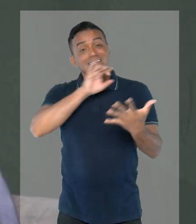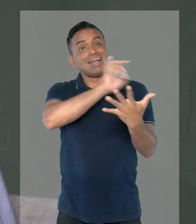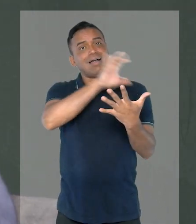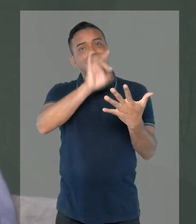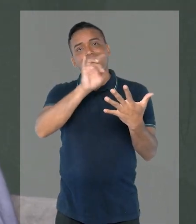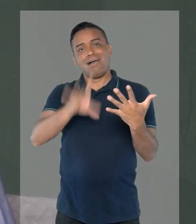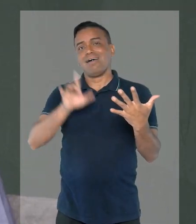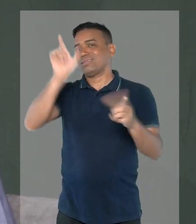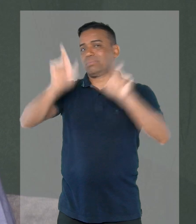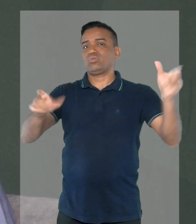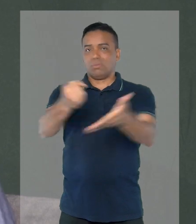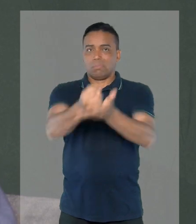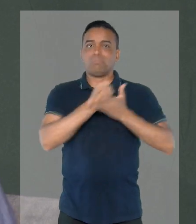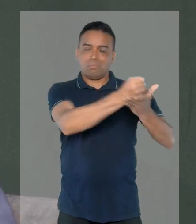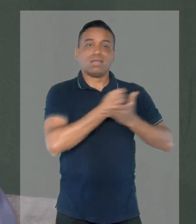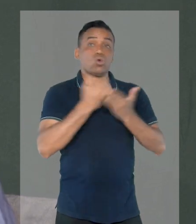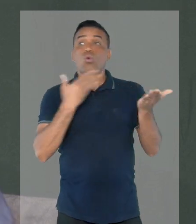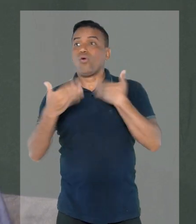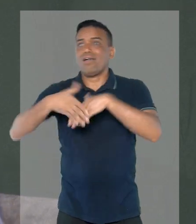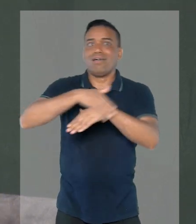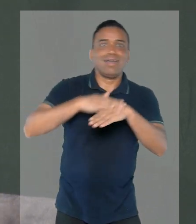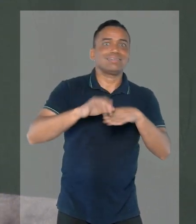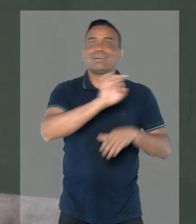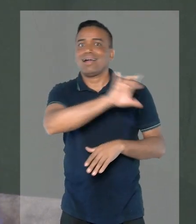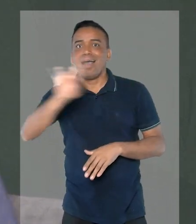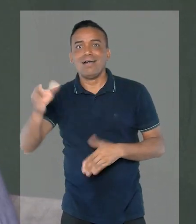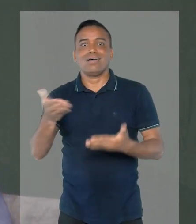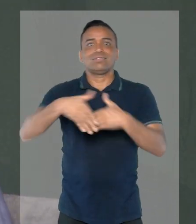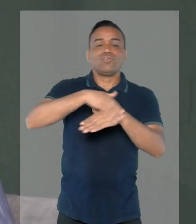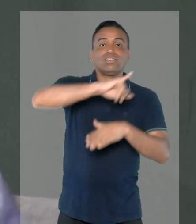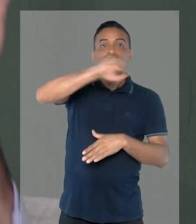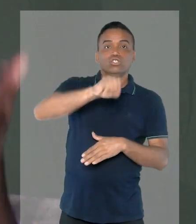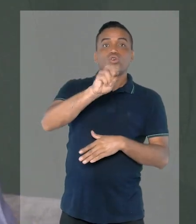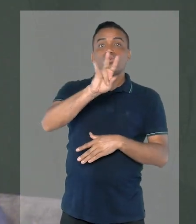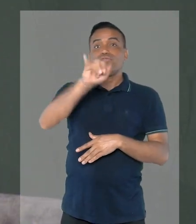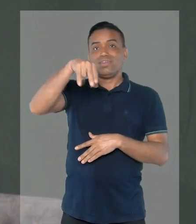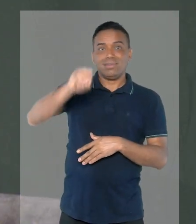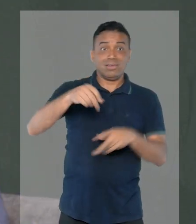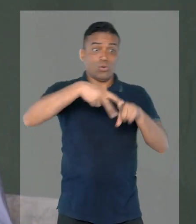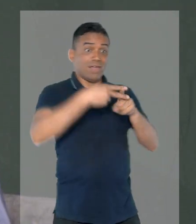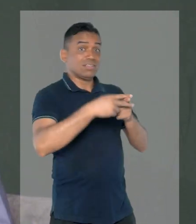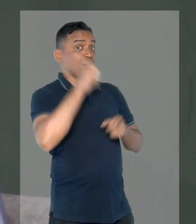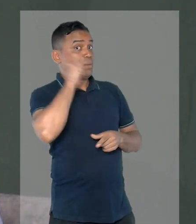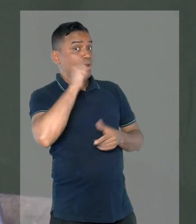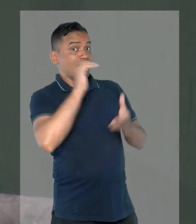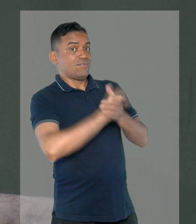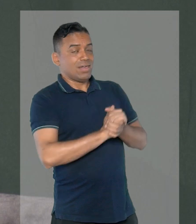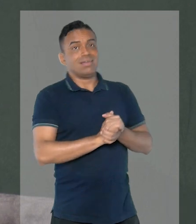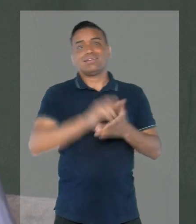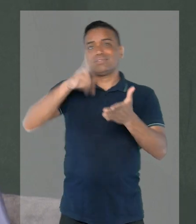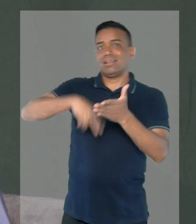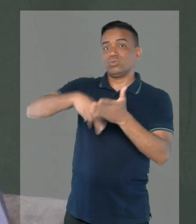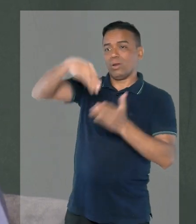um, sabe, desse processo, assim. A cada conversa com o Giovino no boteco, a cada revisão que a Alice fez, a